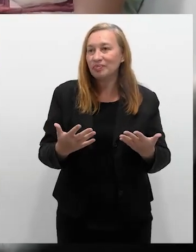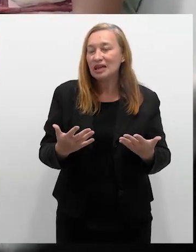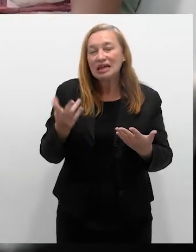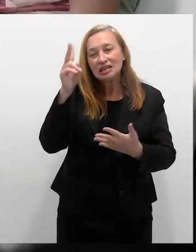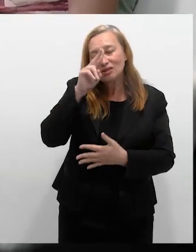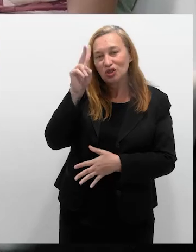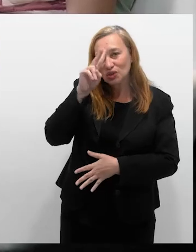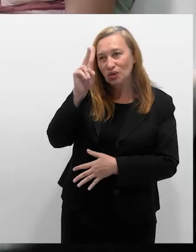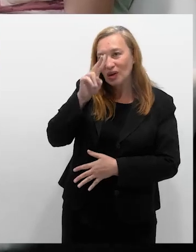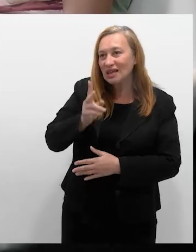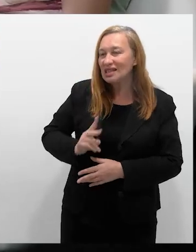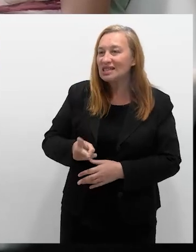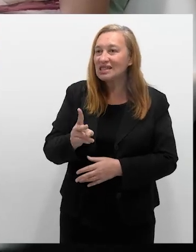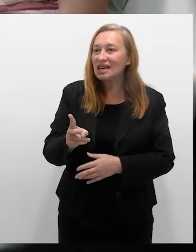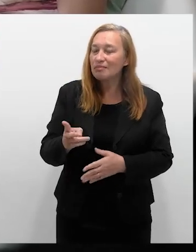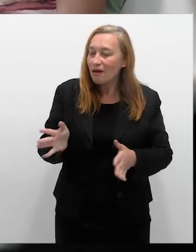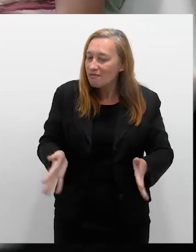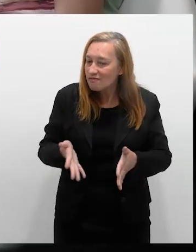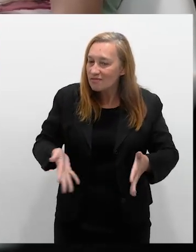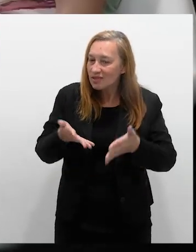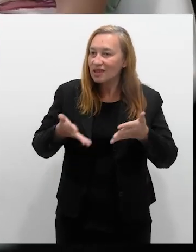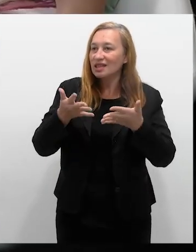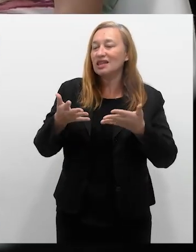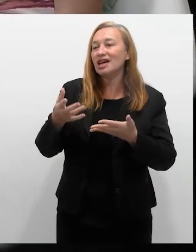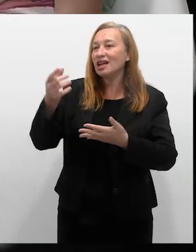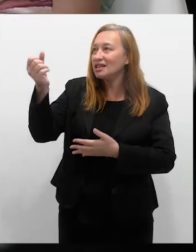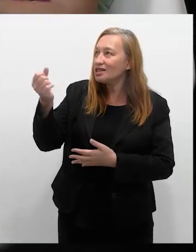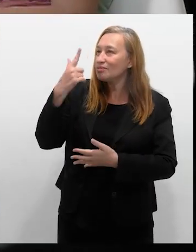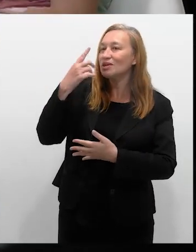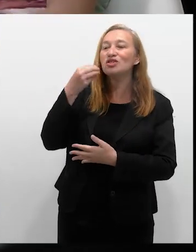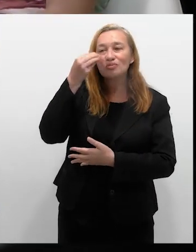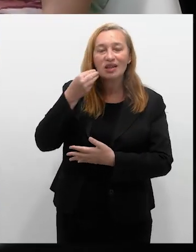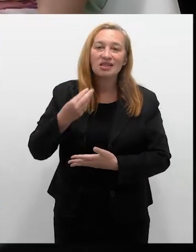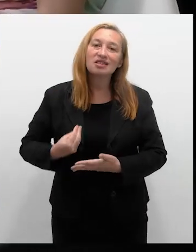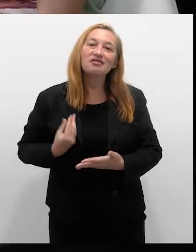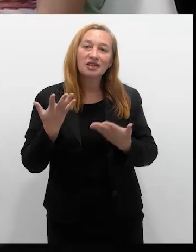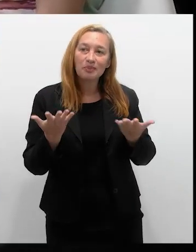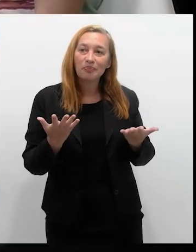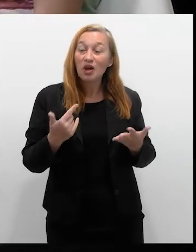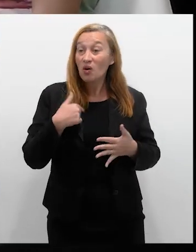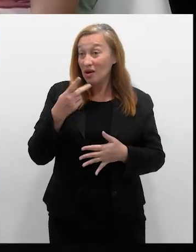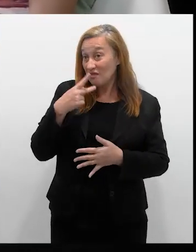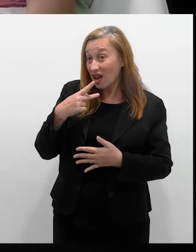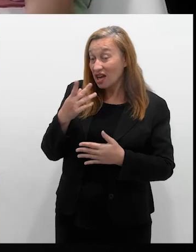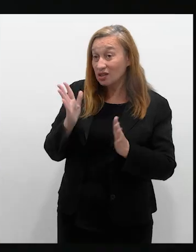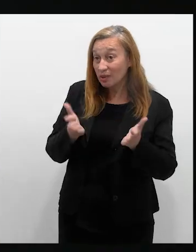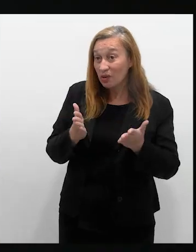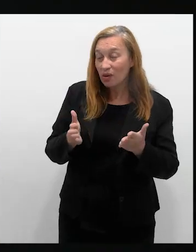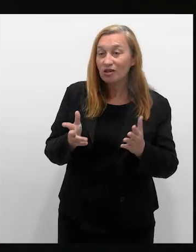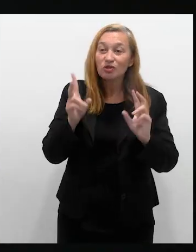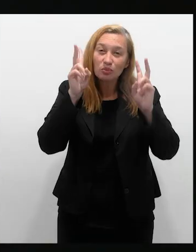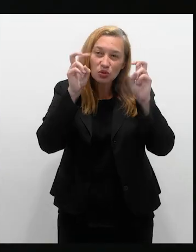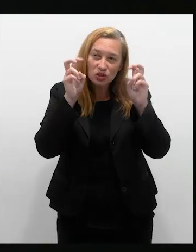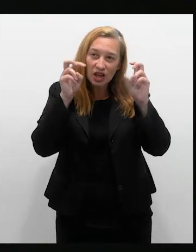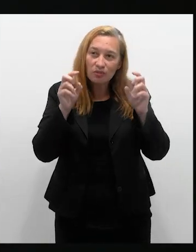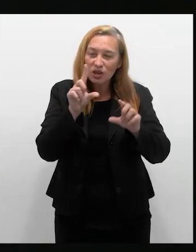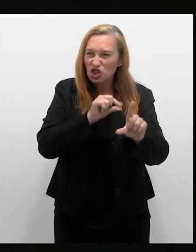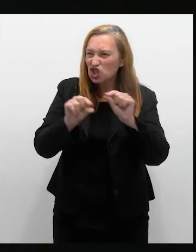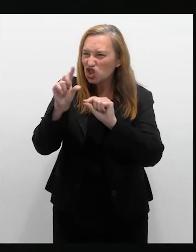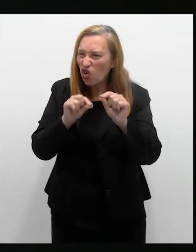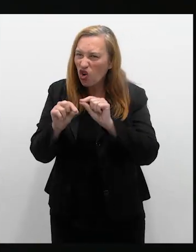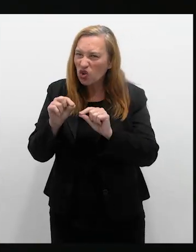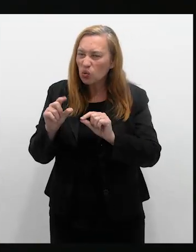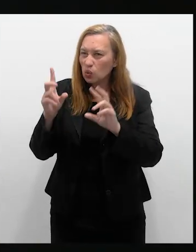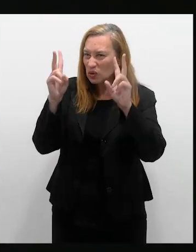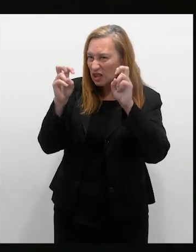intuitiva. E são histórias que sempre a gente estimula que eles se inspirem em experiências de vida. Eu ia falar sobre isso agora, sobre os temas.